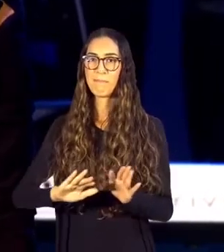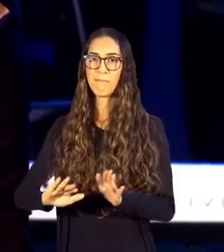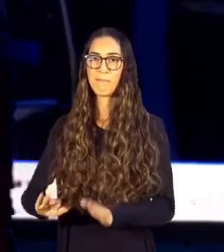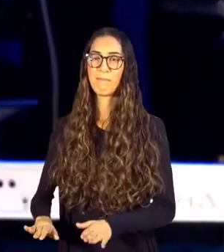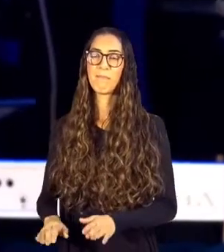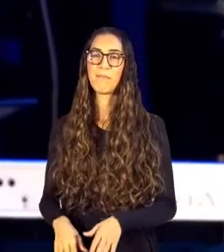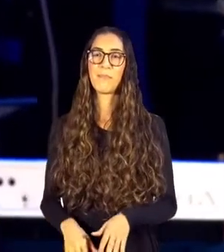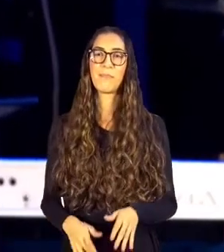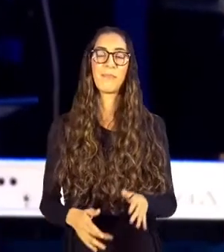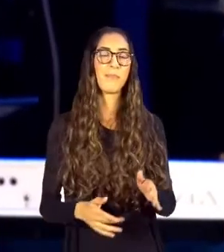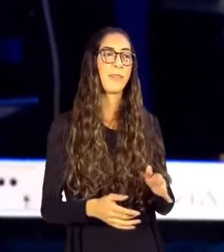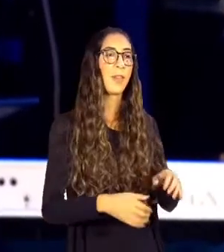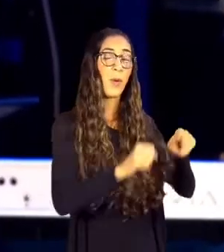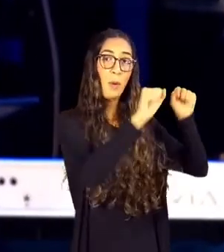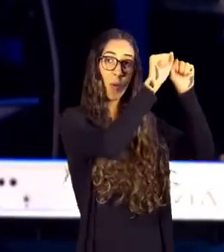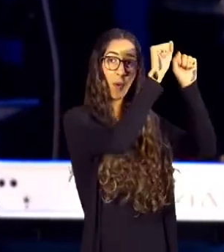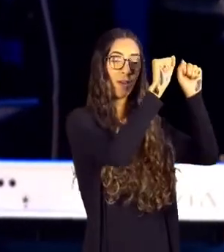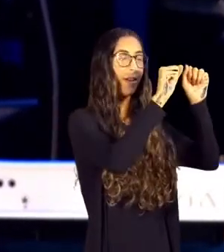a baixo.